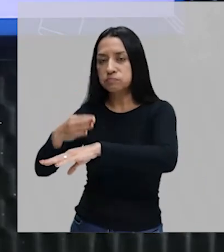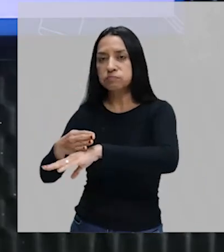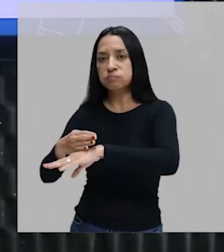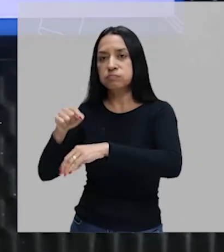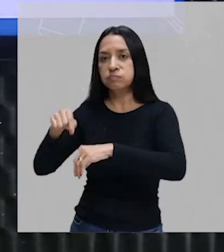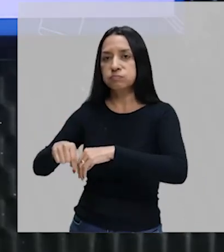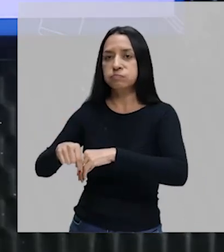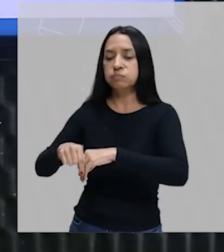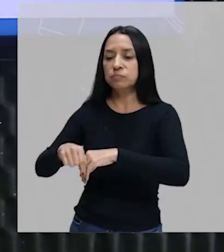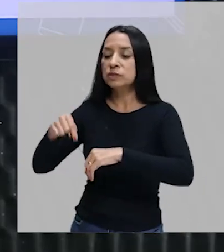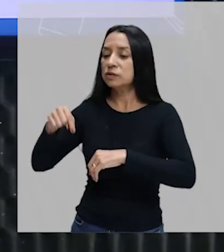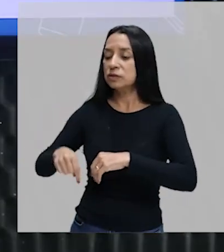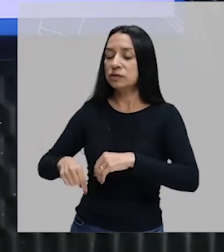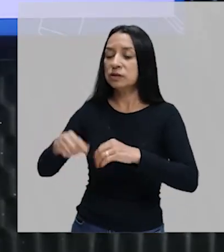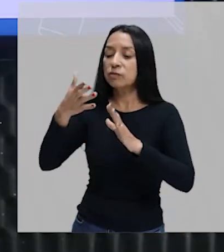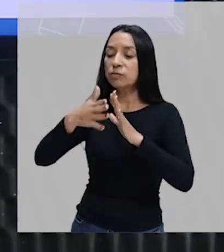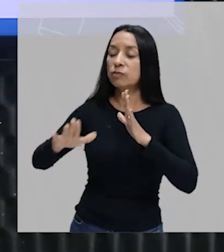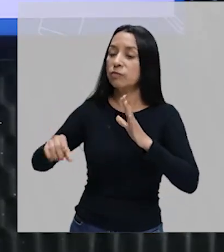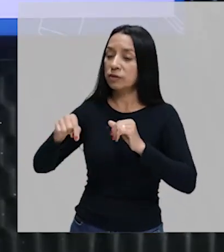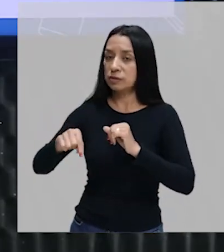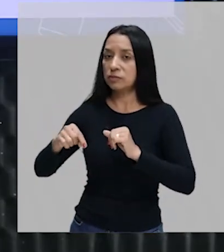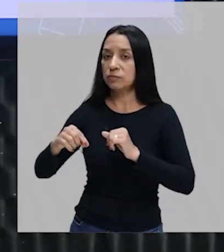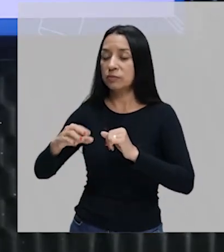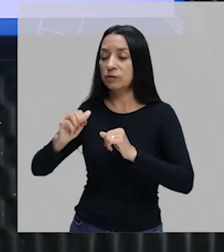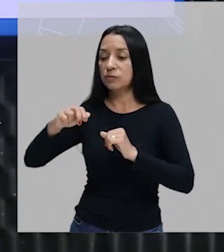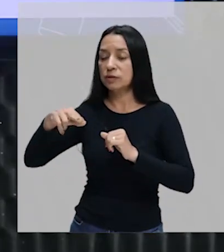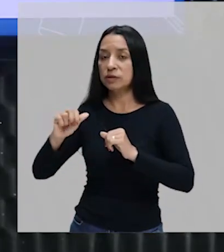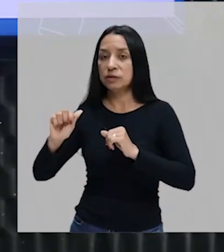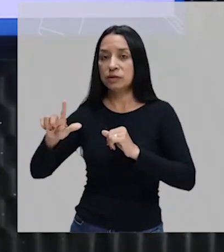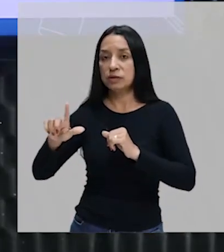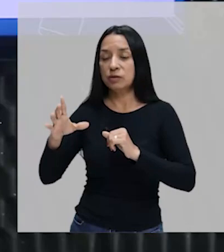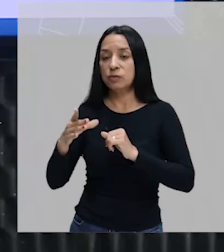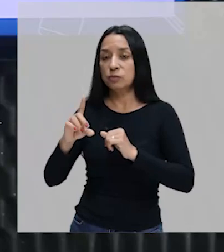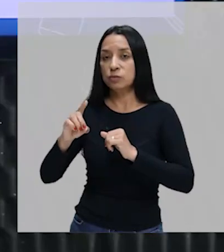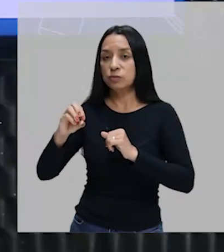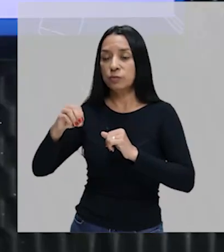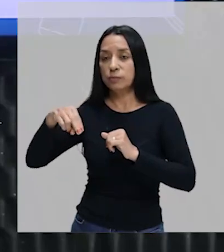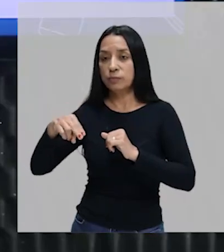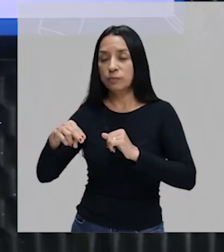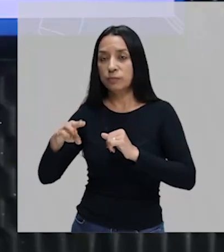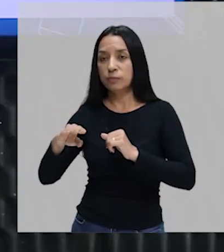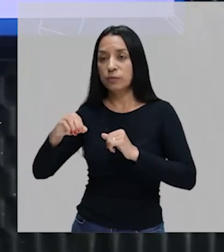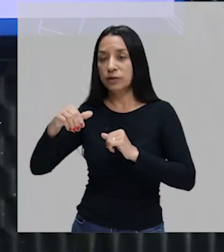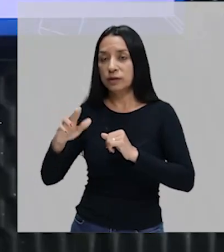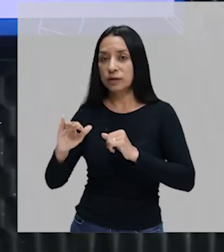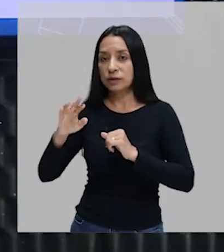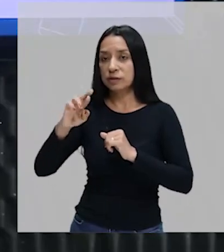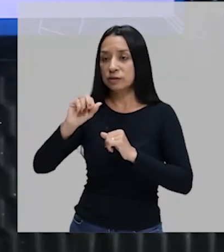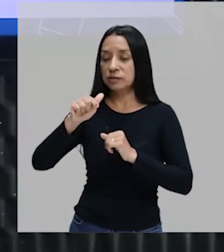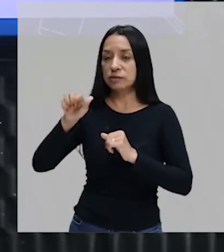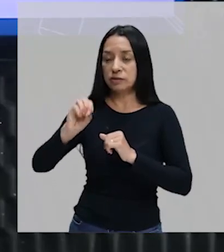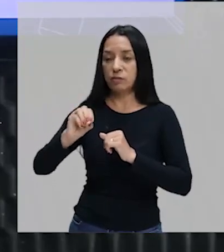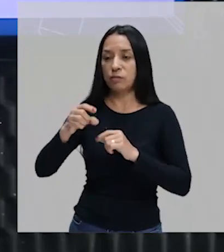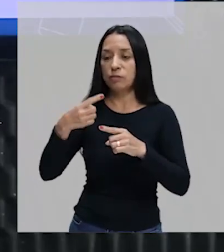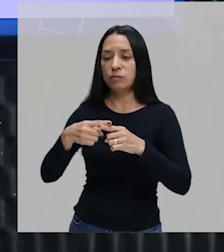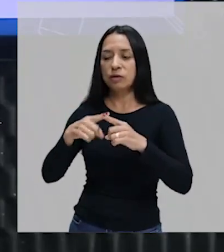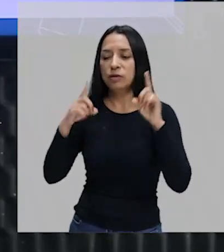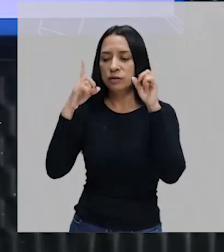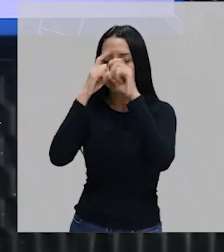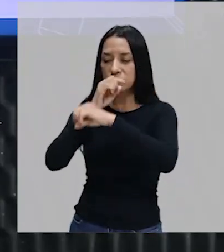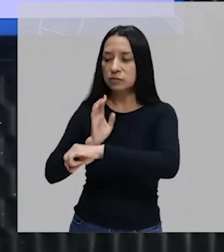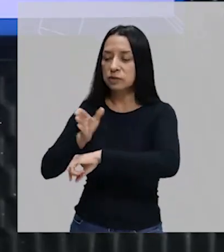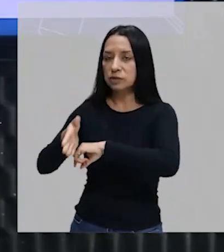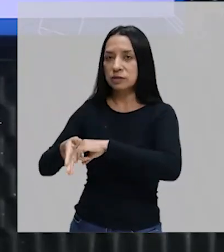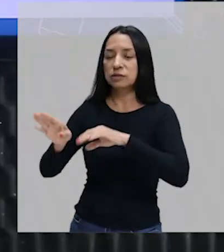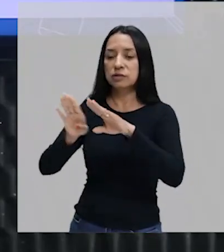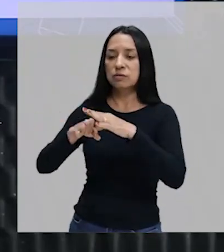e aqui por mar o Canal do Boqueirão. Então acaba não dando certo por conta também desse difícil acesso e também por conta